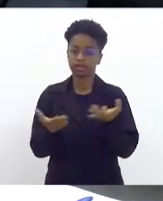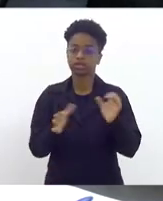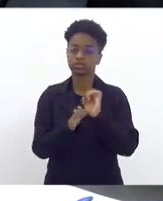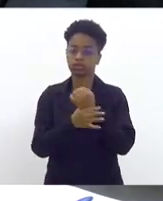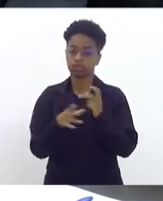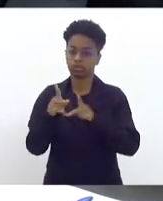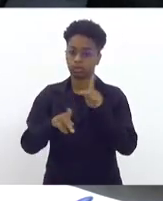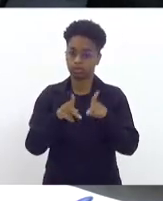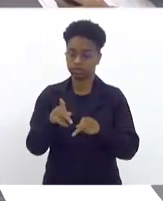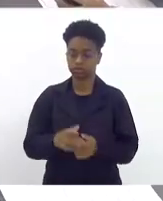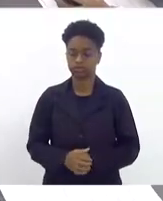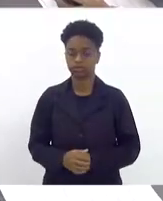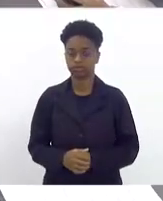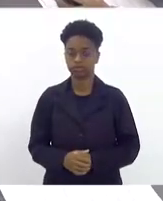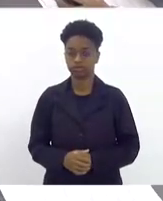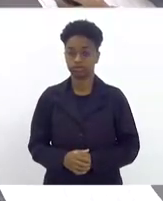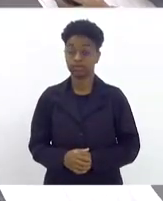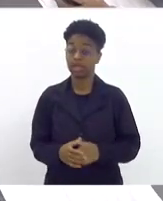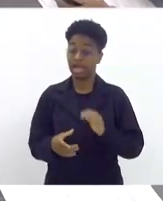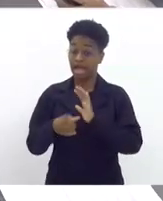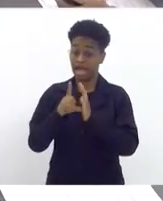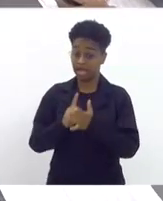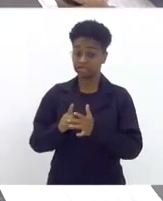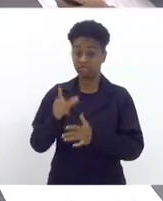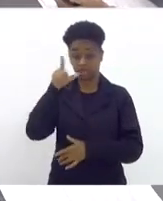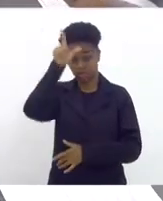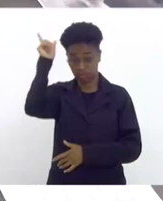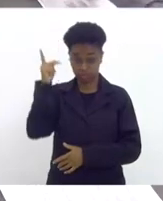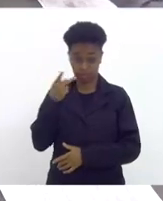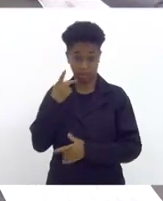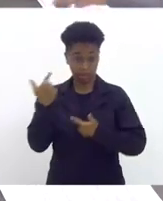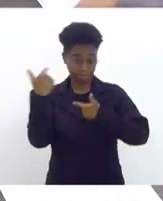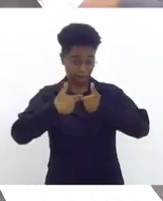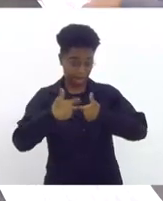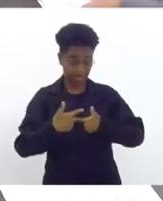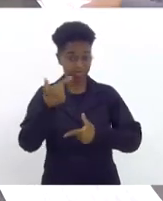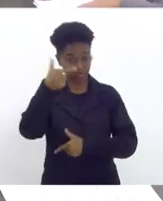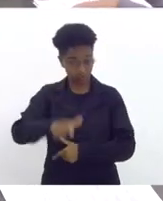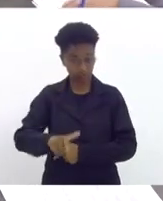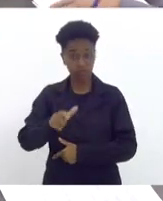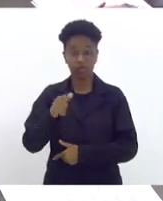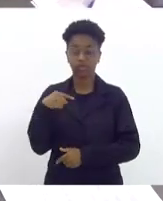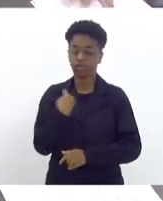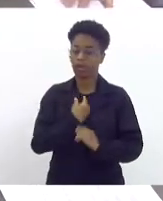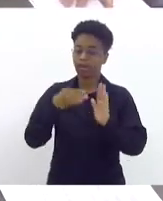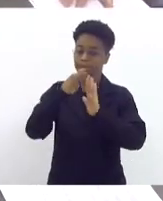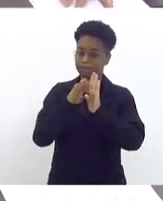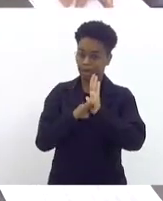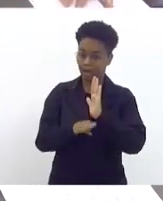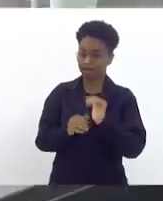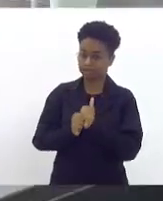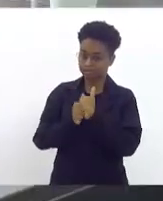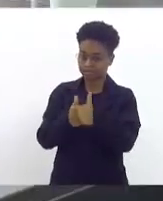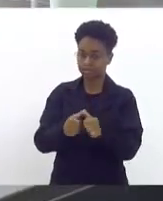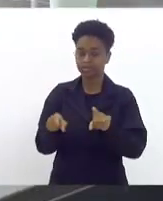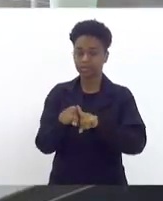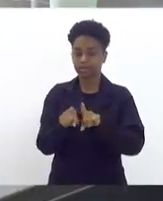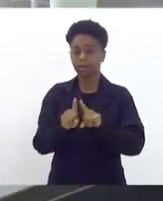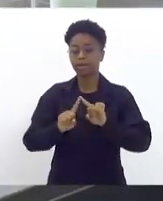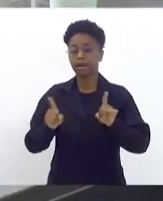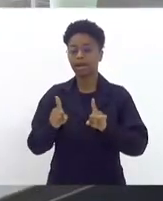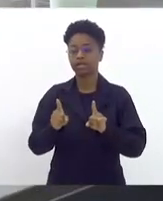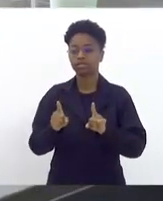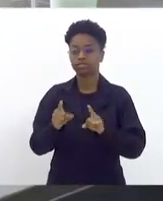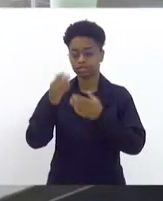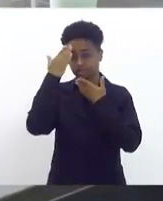antes que o Deputado Luiz Paulo puxa minha orelha novamente vamos à pauta mas não sem antes de votar aqui a deliberação aproveitando a presença Deputado Vitor Júnior